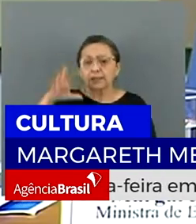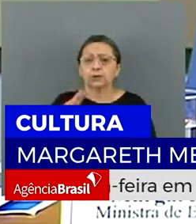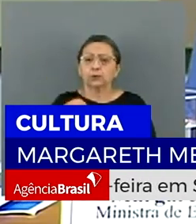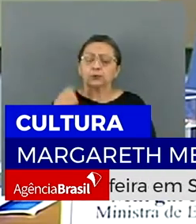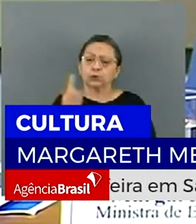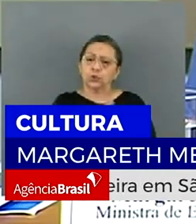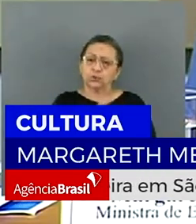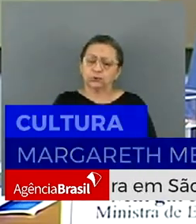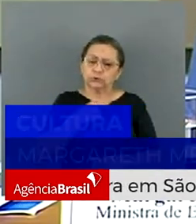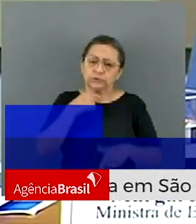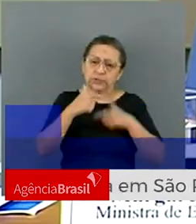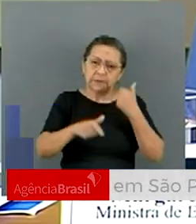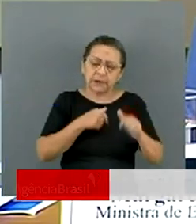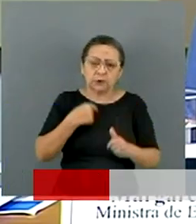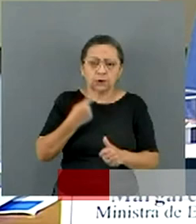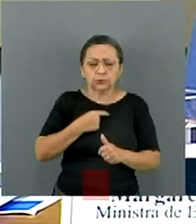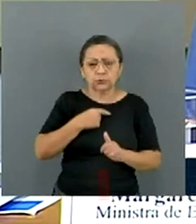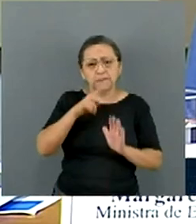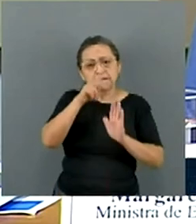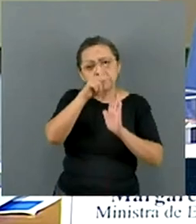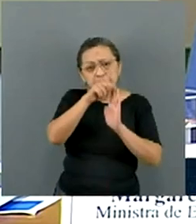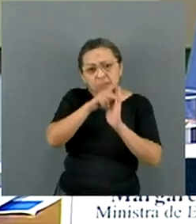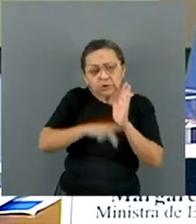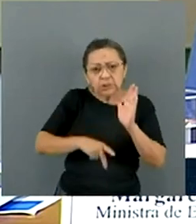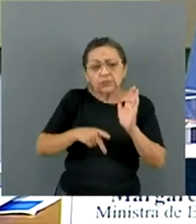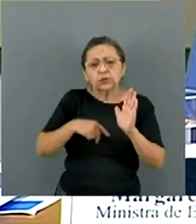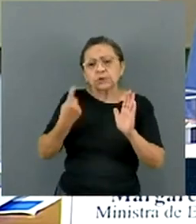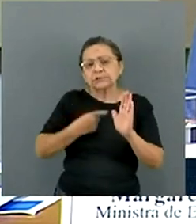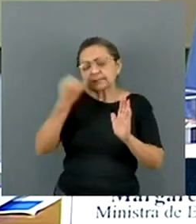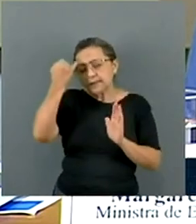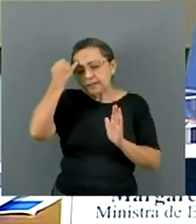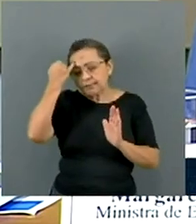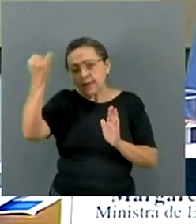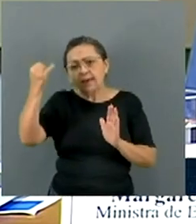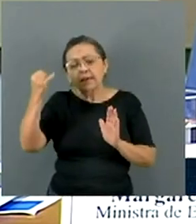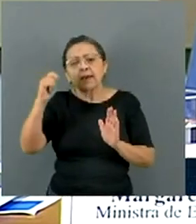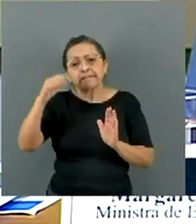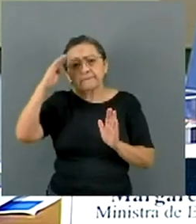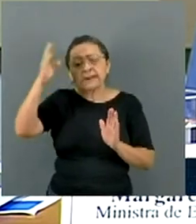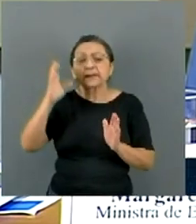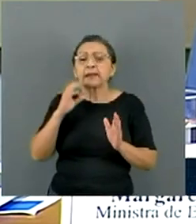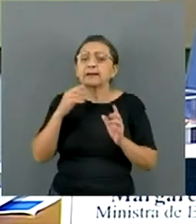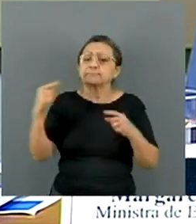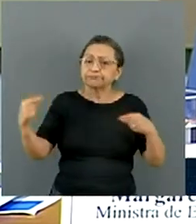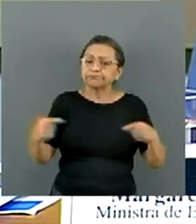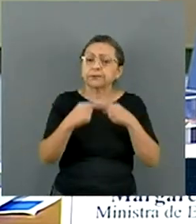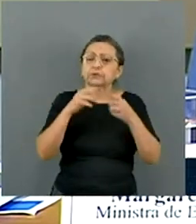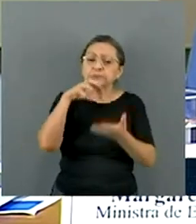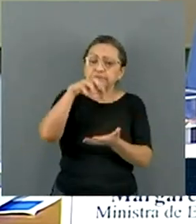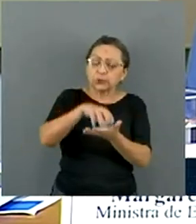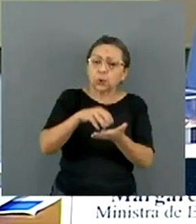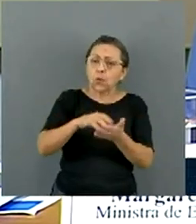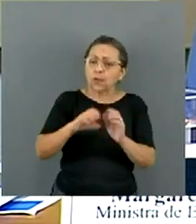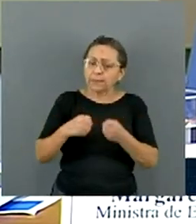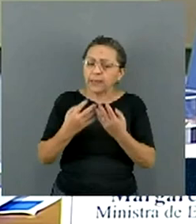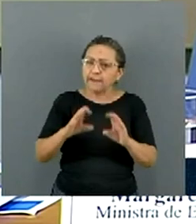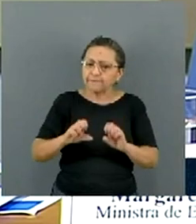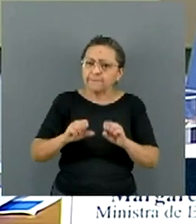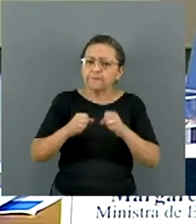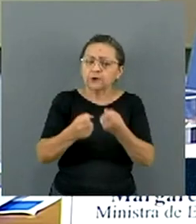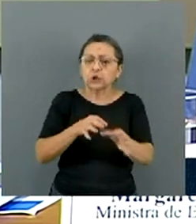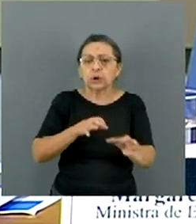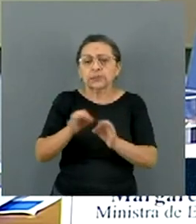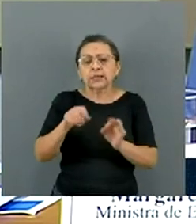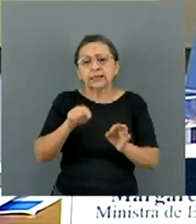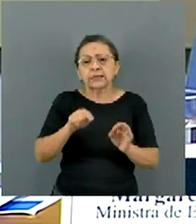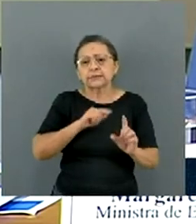Nossas ideias são as ideias que, principalmente para atender o setor, potencializar, organizar, é nesse